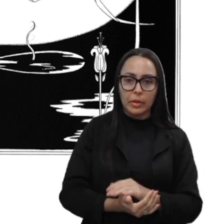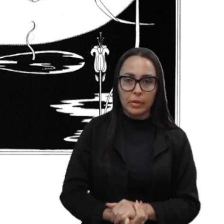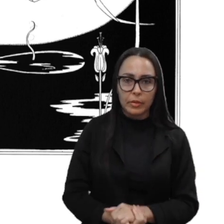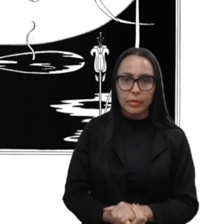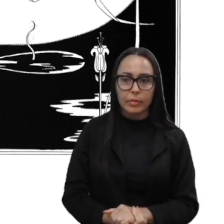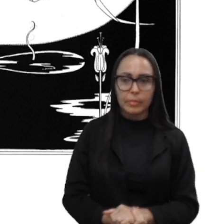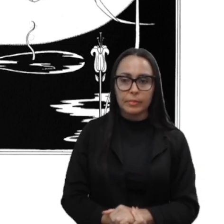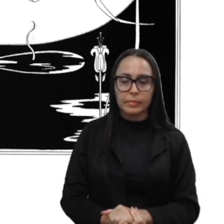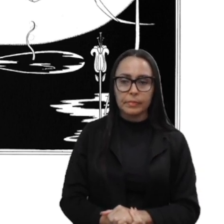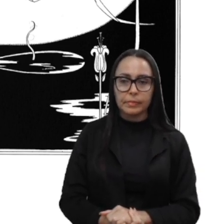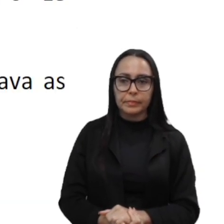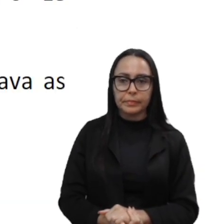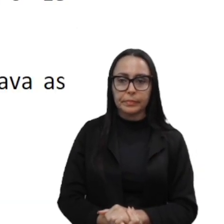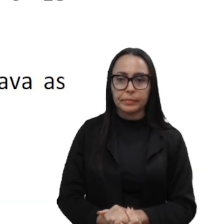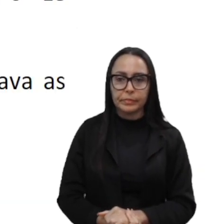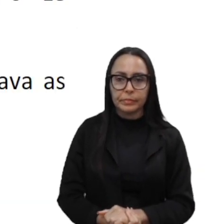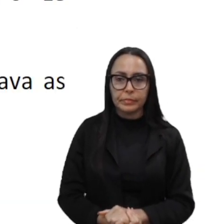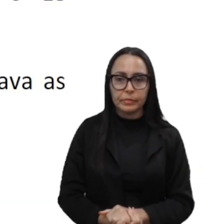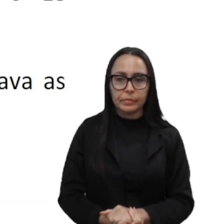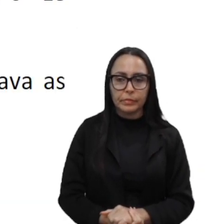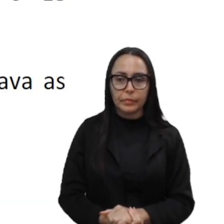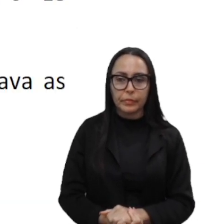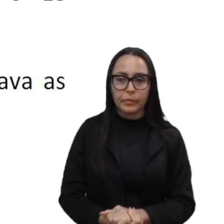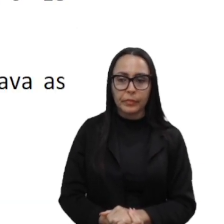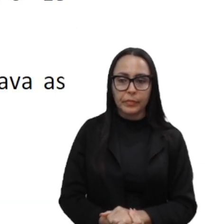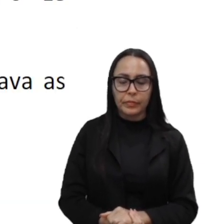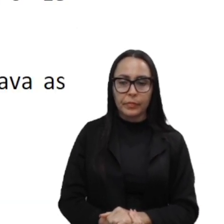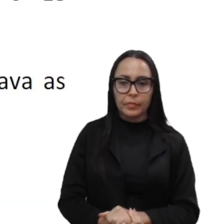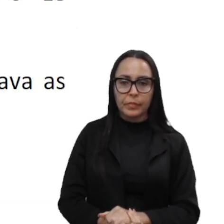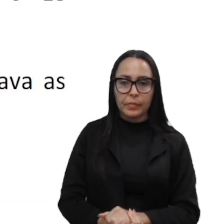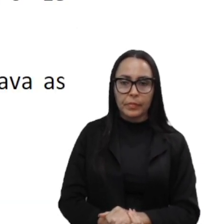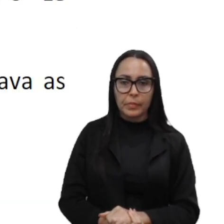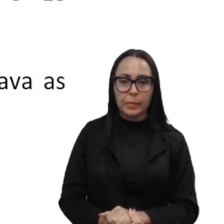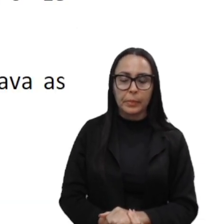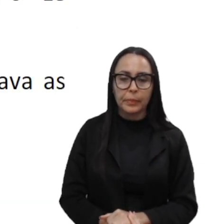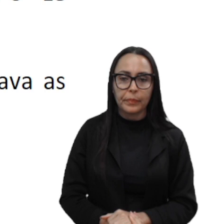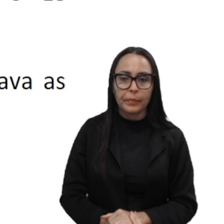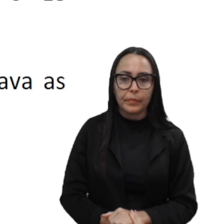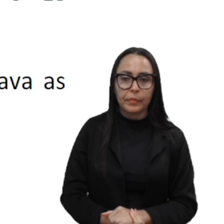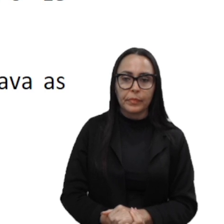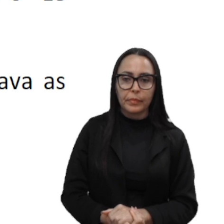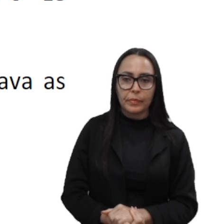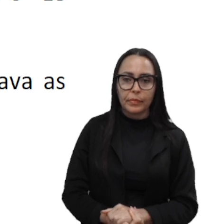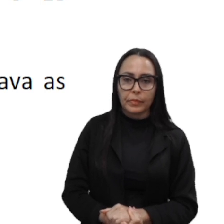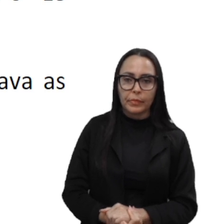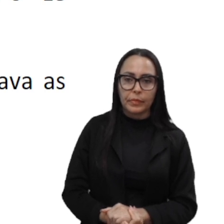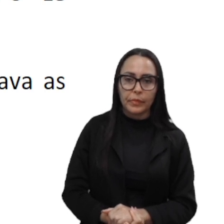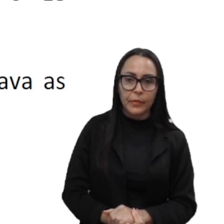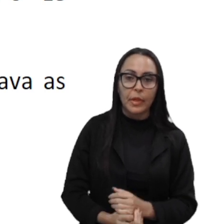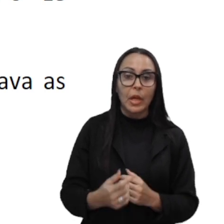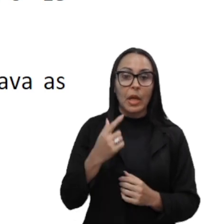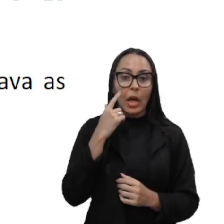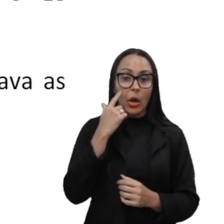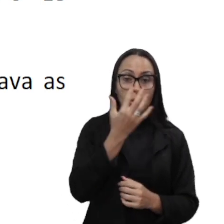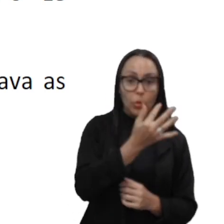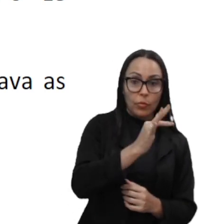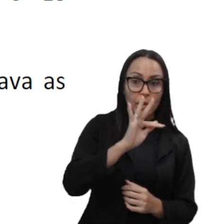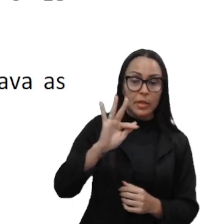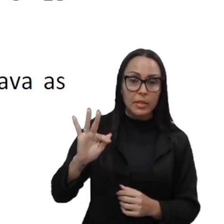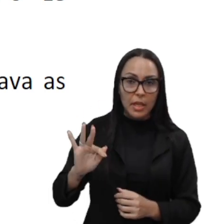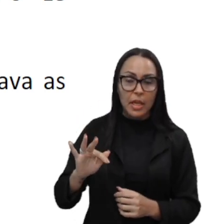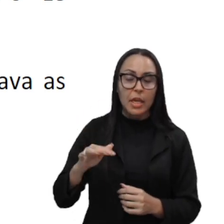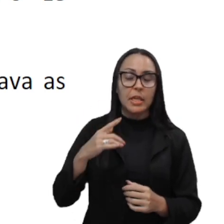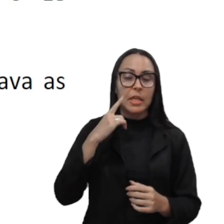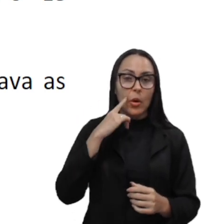cartazes, como a gente vai ver no Art Nouveau francês. O Art Nouveau francês é o que ficou